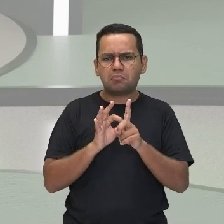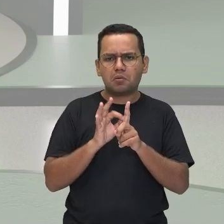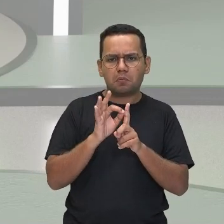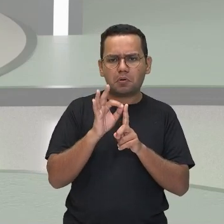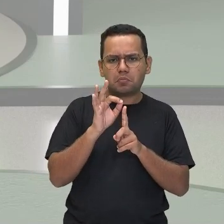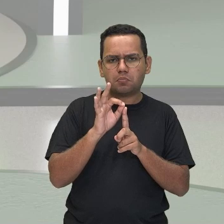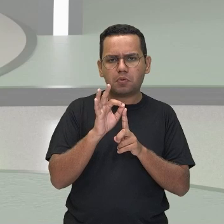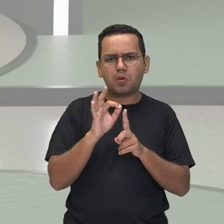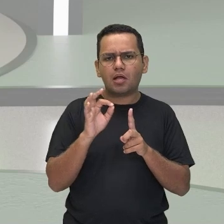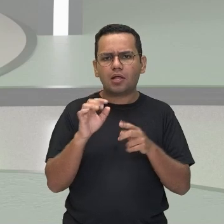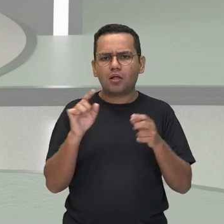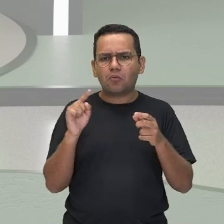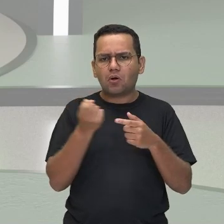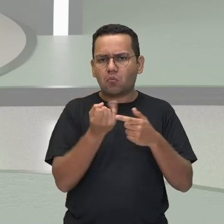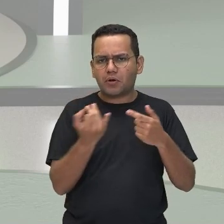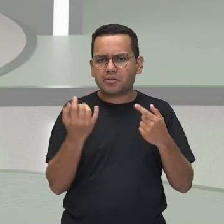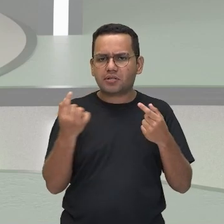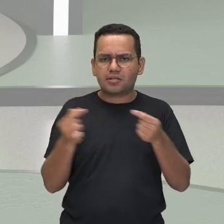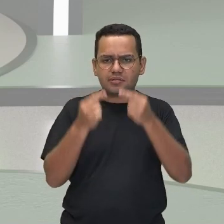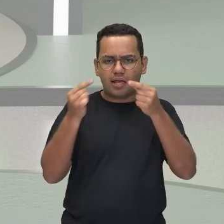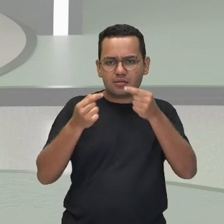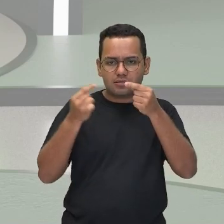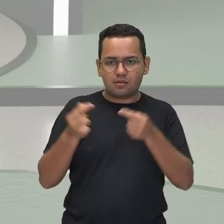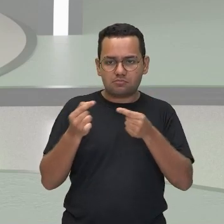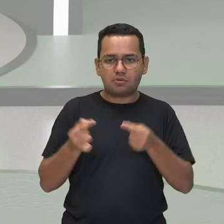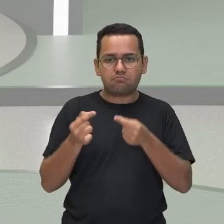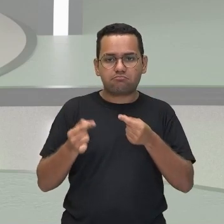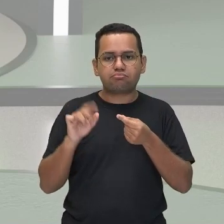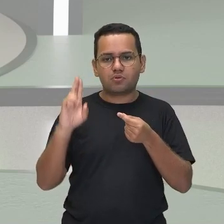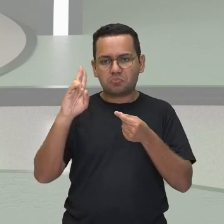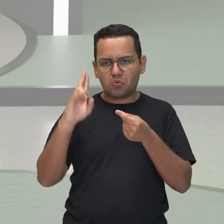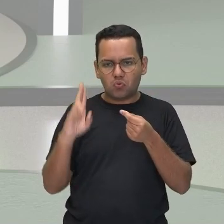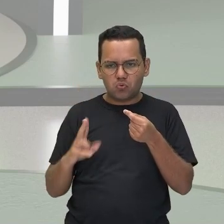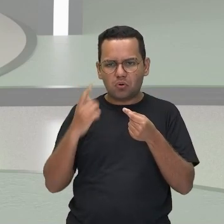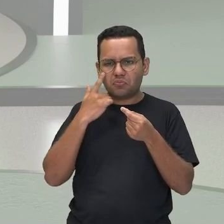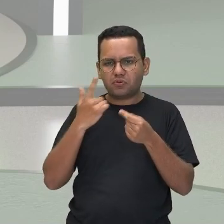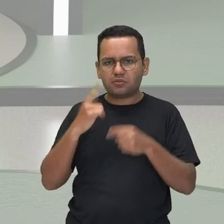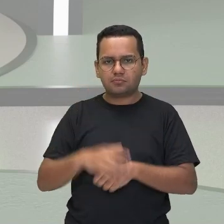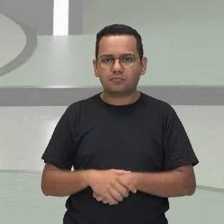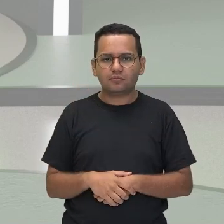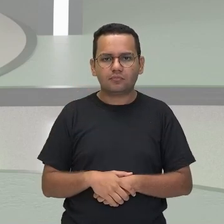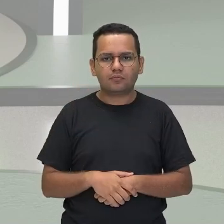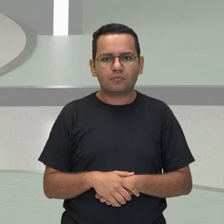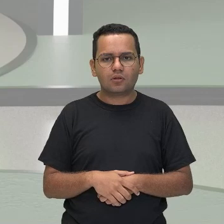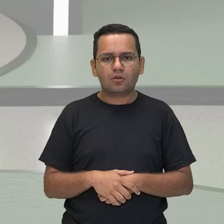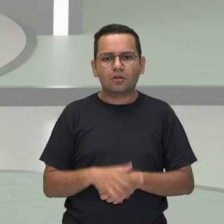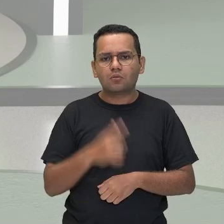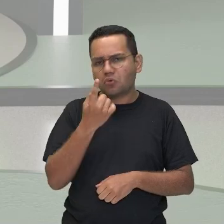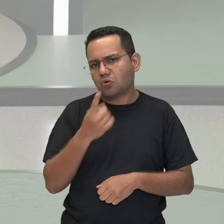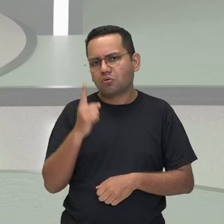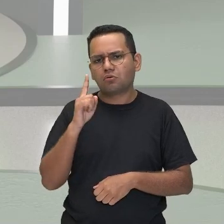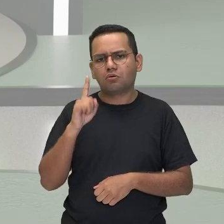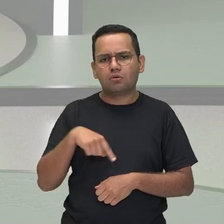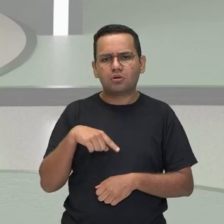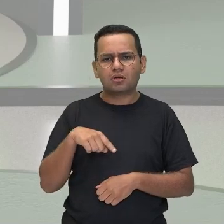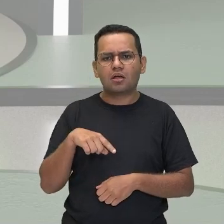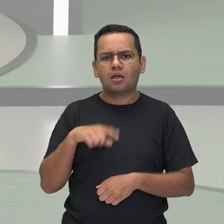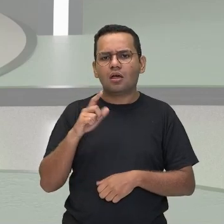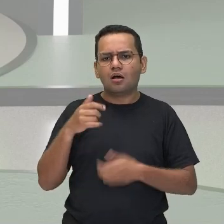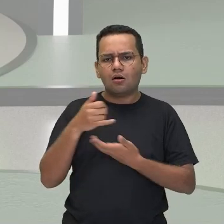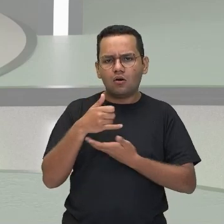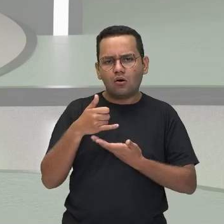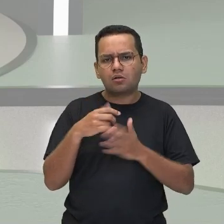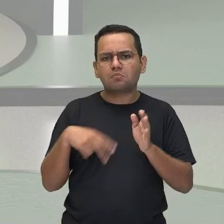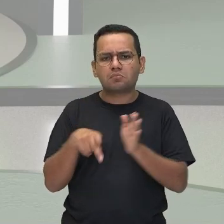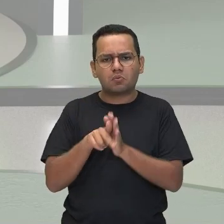óleo combustível e, por último, é o óleo lubrificante, aquele utilizado nos motores dos carros. O que sobra ao